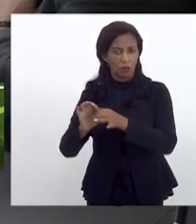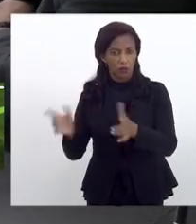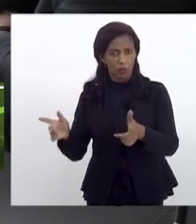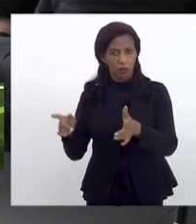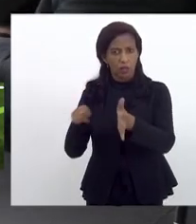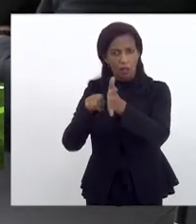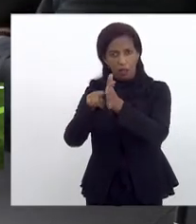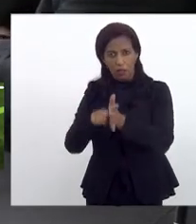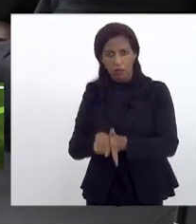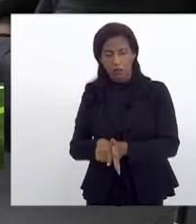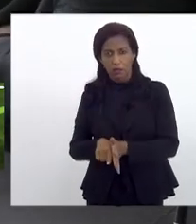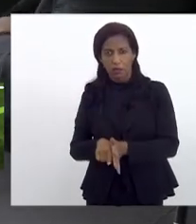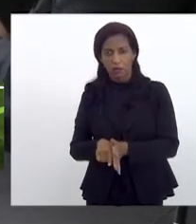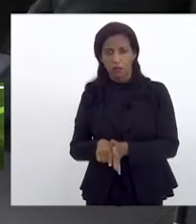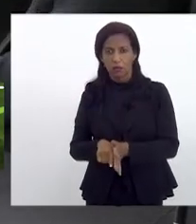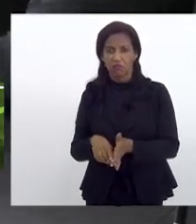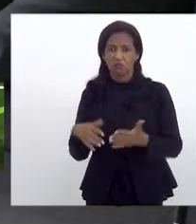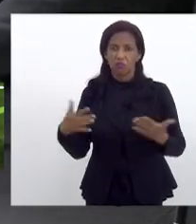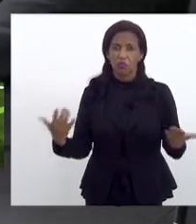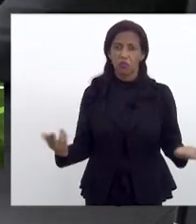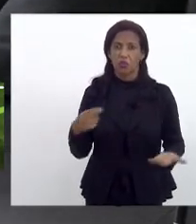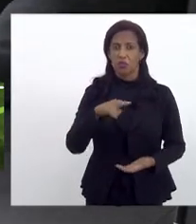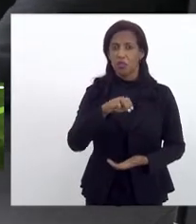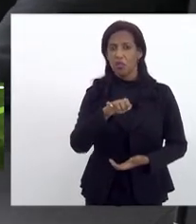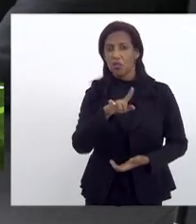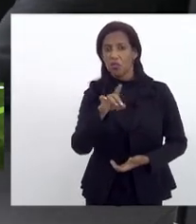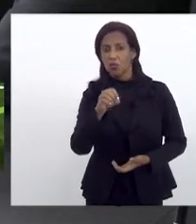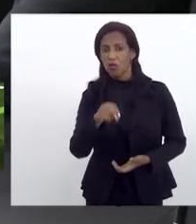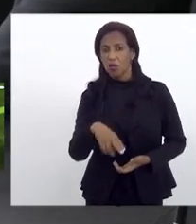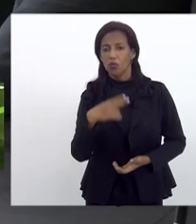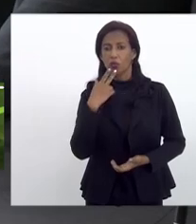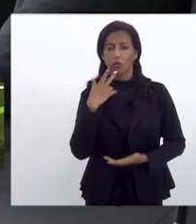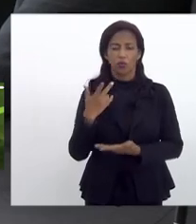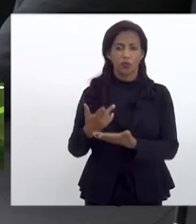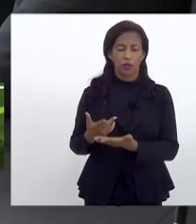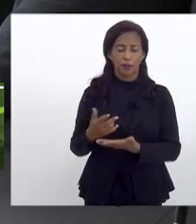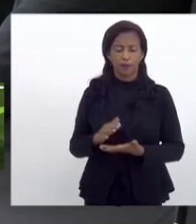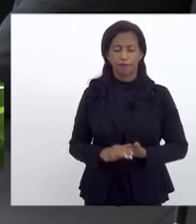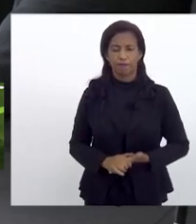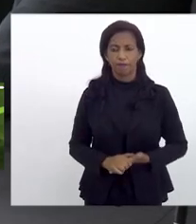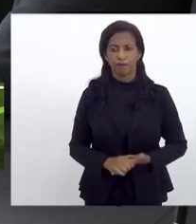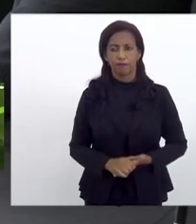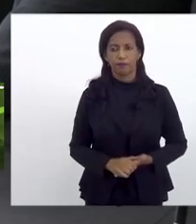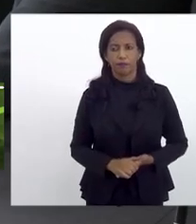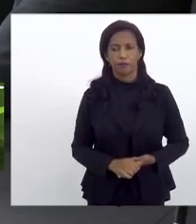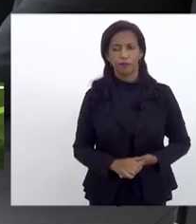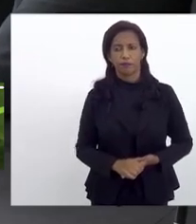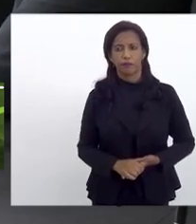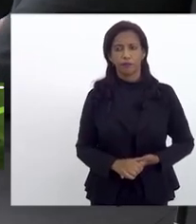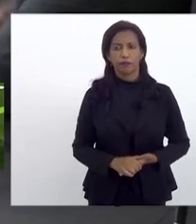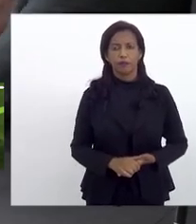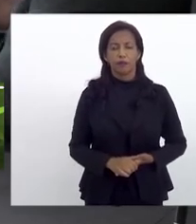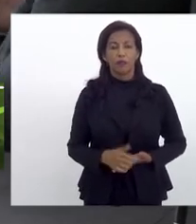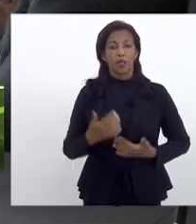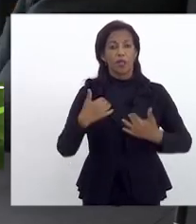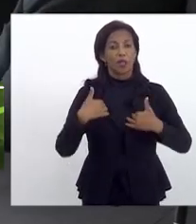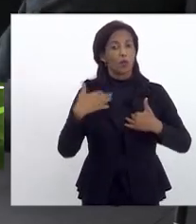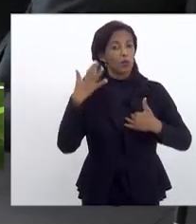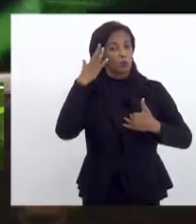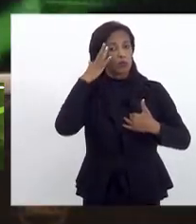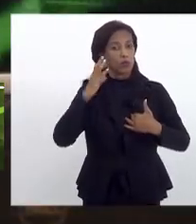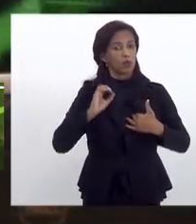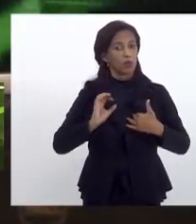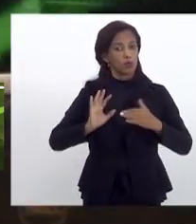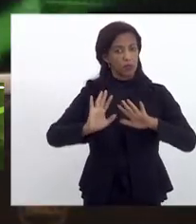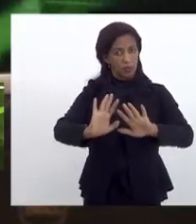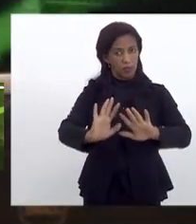Analisando Não sei se o Nelson Pode falar Não, já já Eu acho que A questão desse aqui Não mais uma Não sei de vocês Mas na minha opinião A